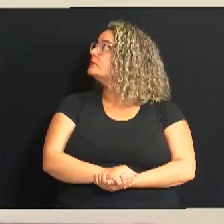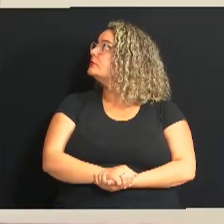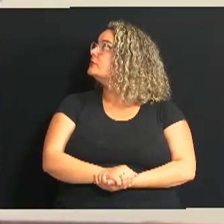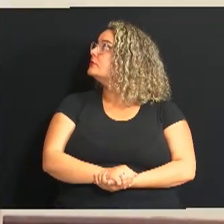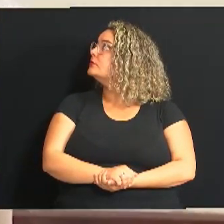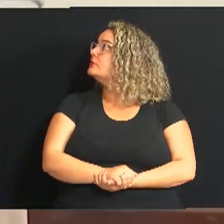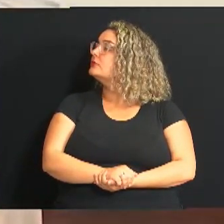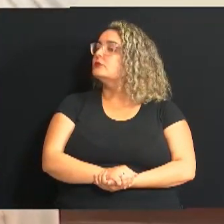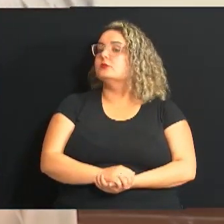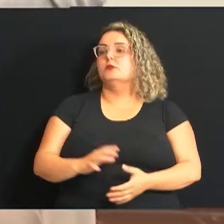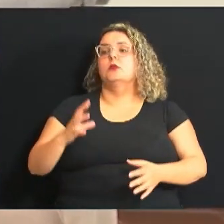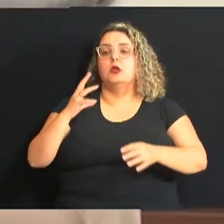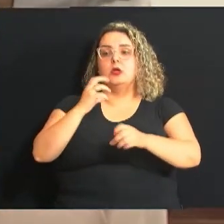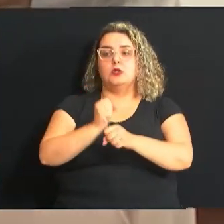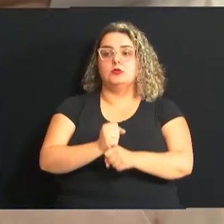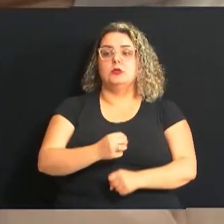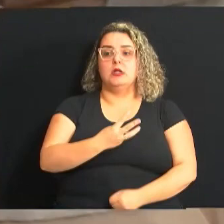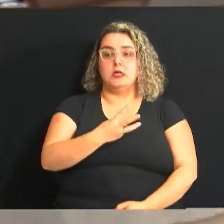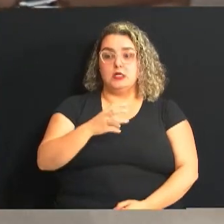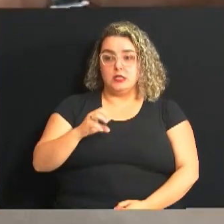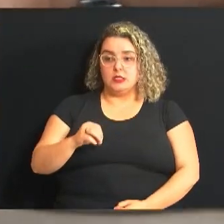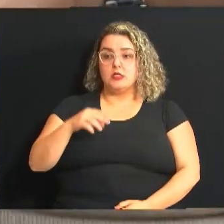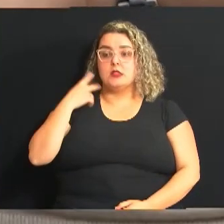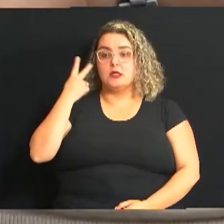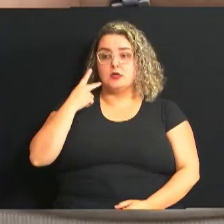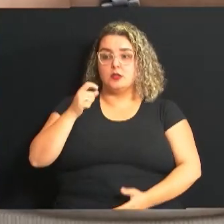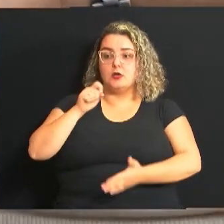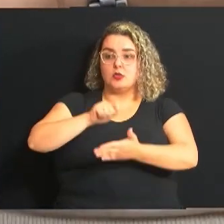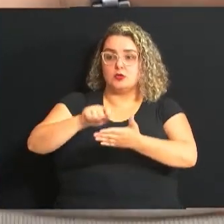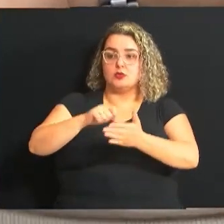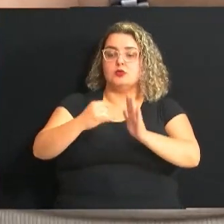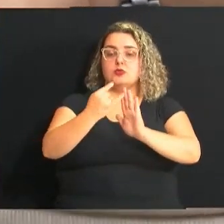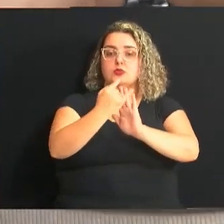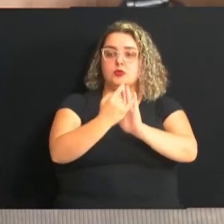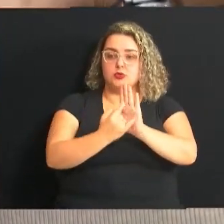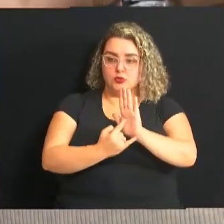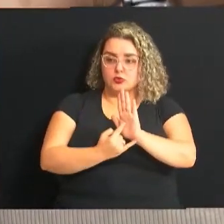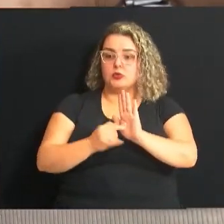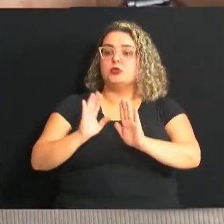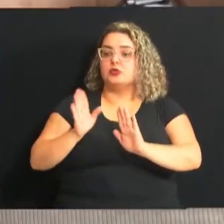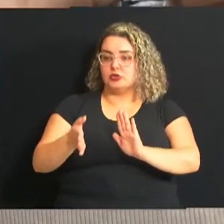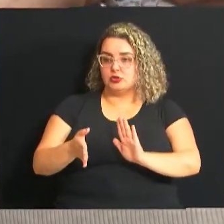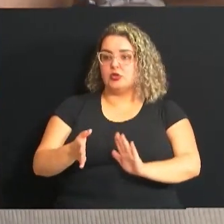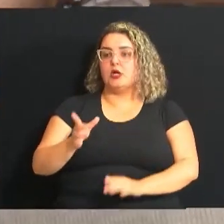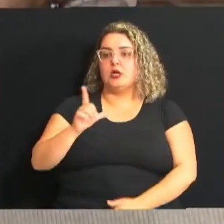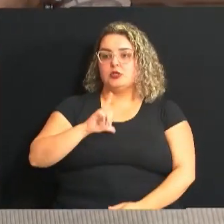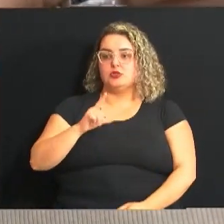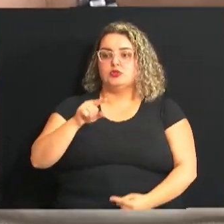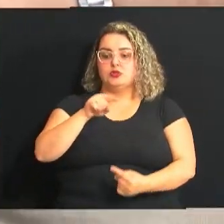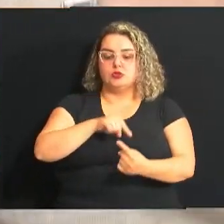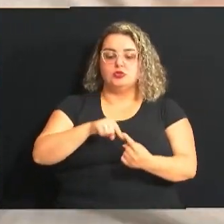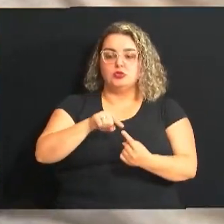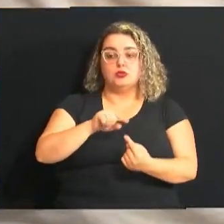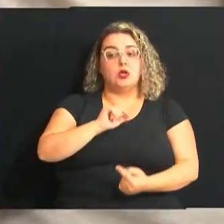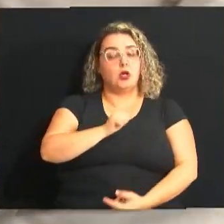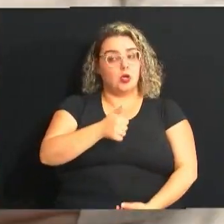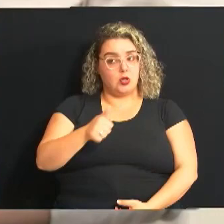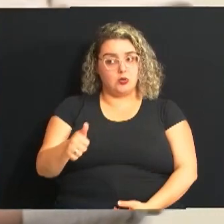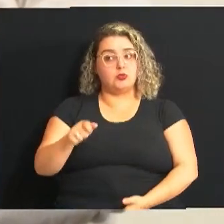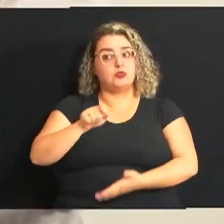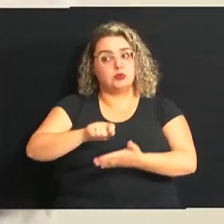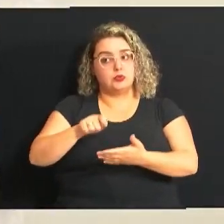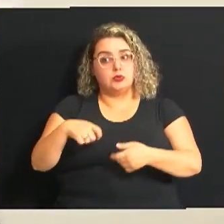Um total de 30 parlamentares assinou o documento, que já havia atingido as 11 assinaturas necessárias